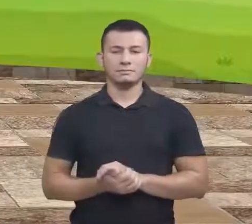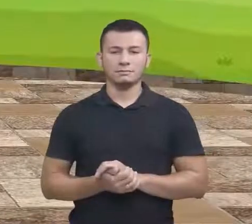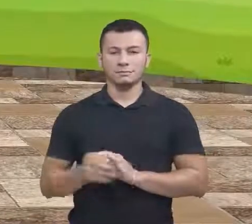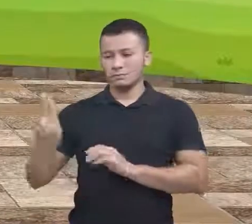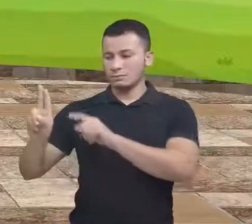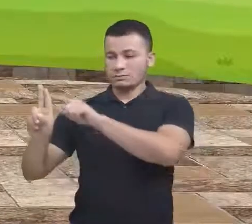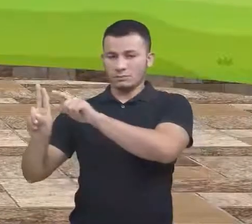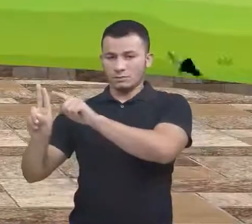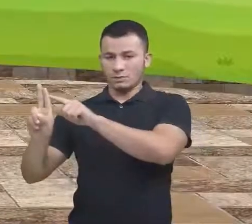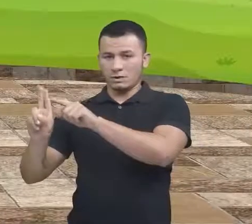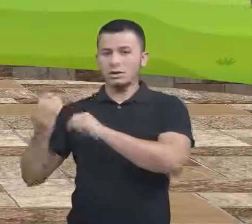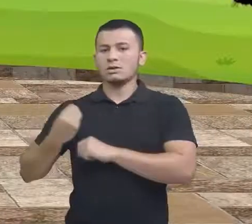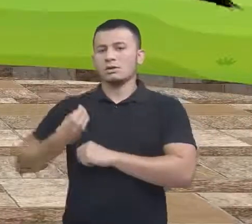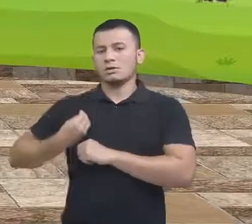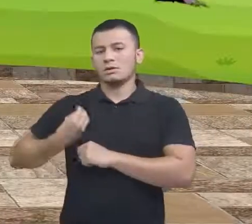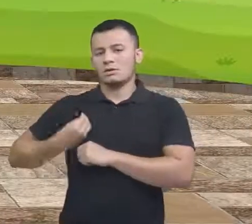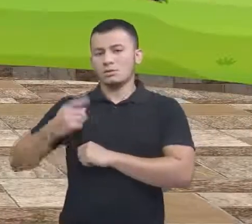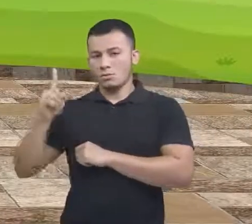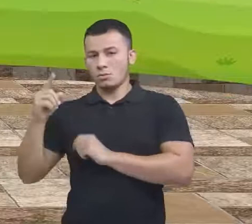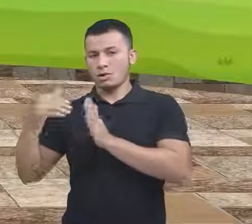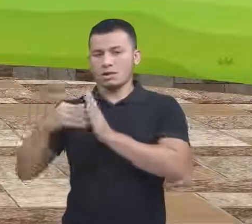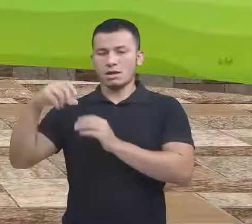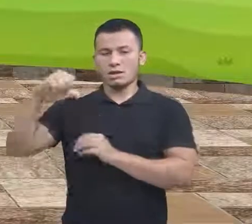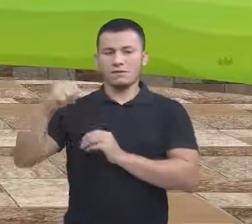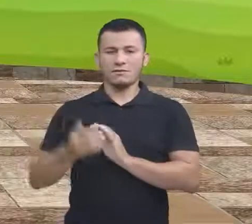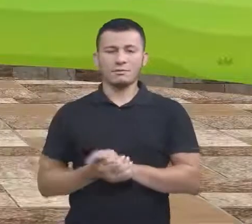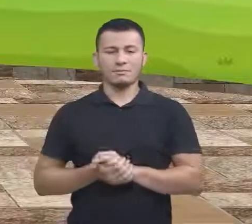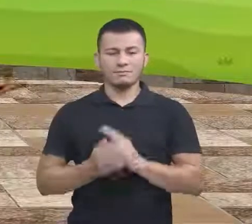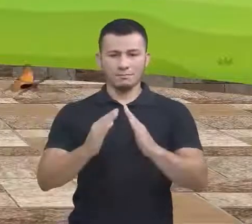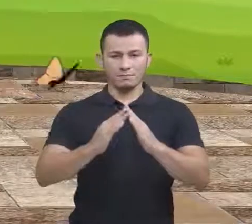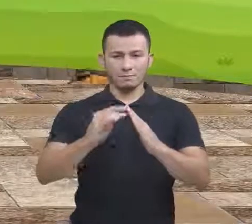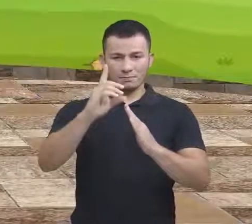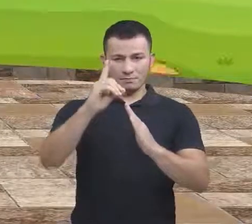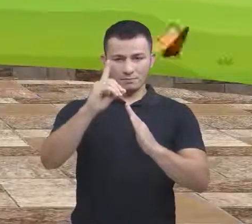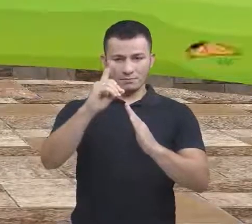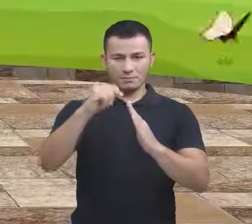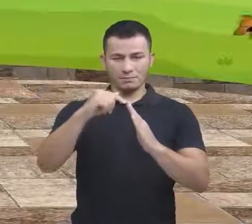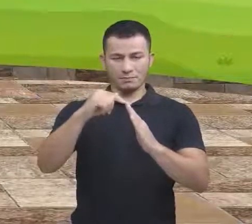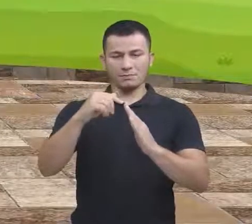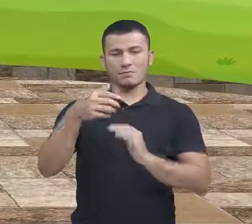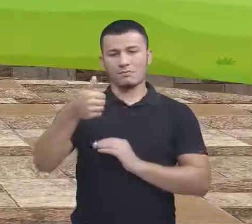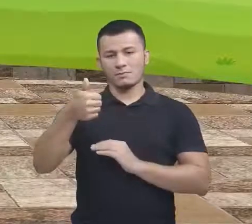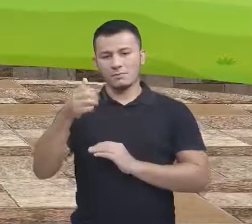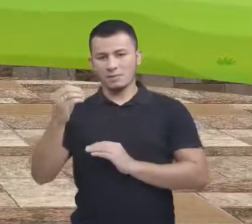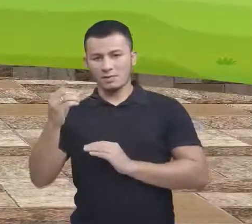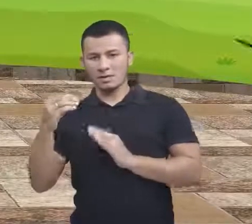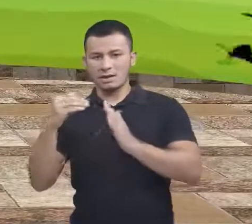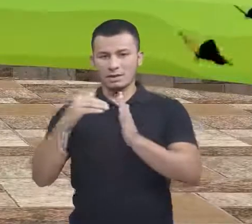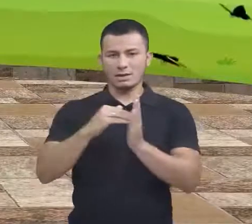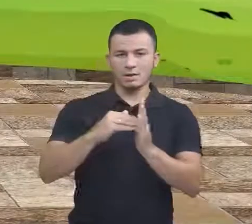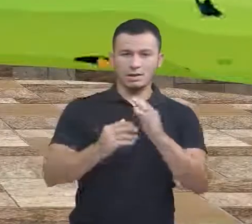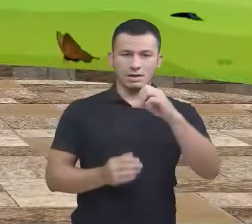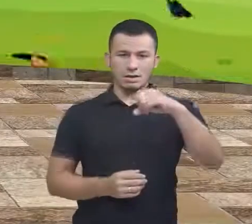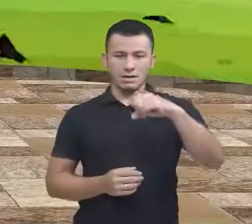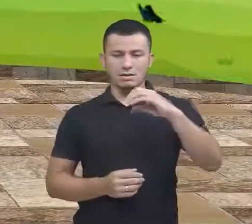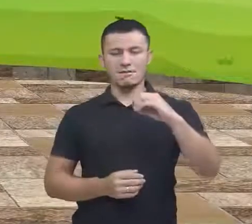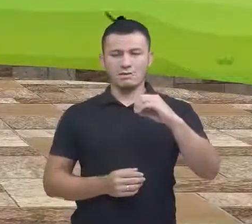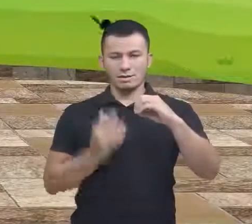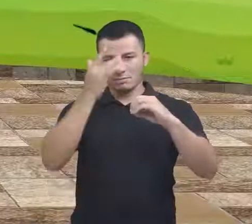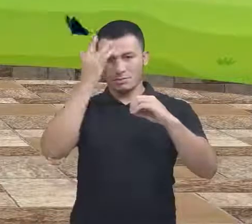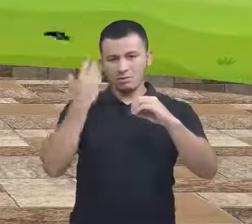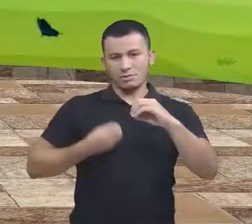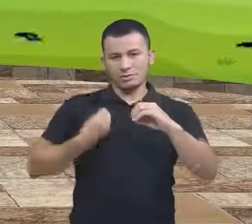vivia do 19 das dezenas do 10 ao 90